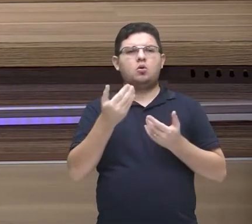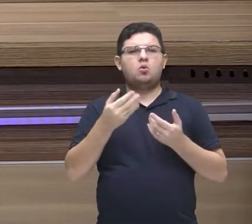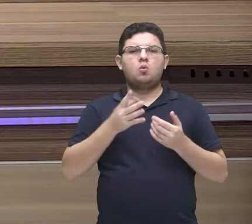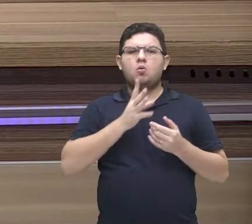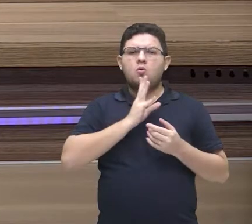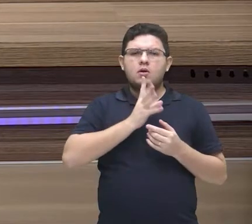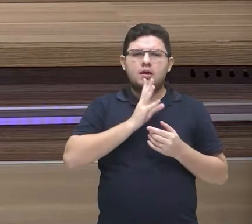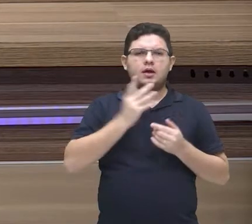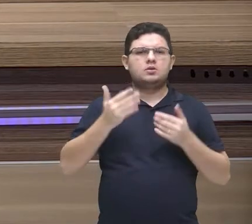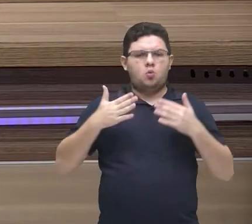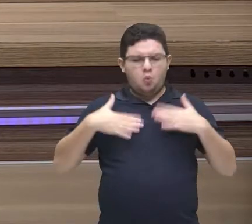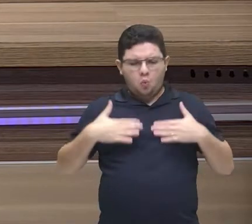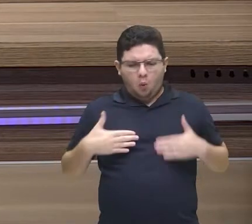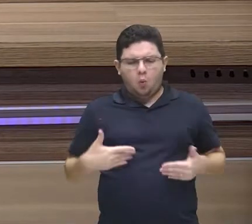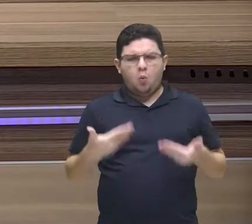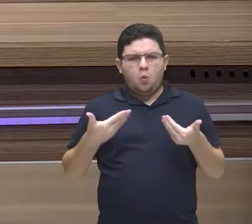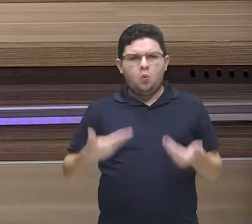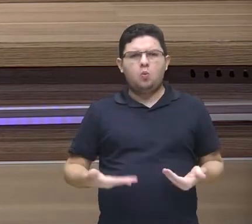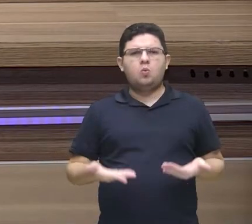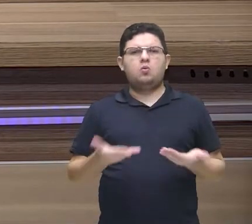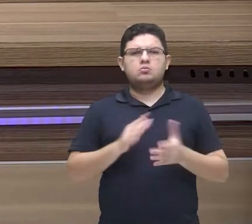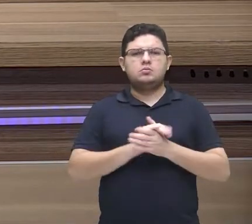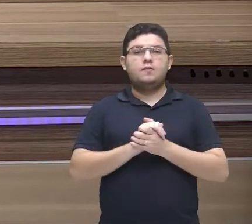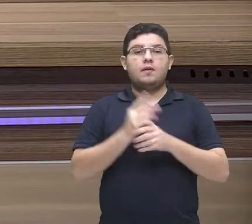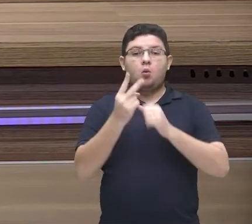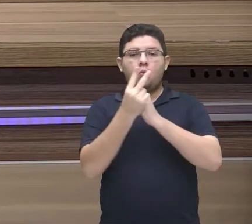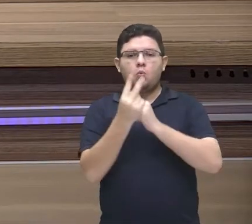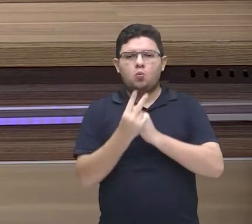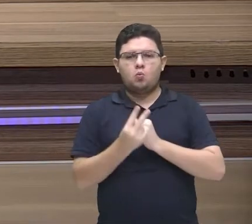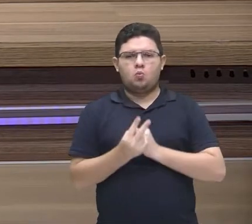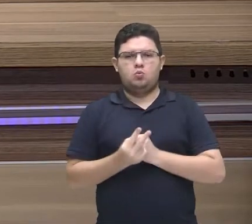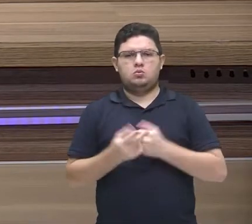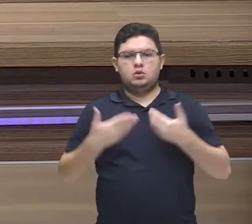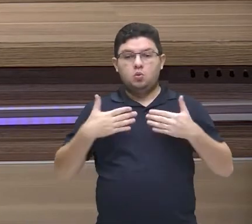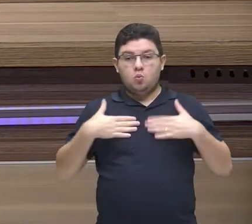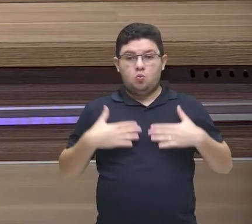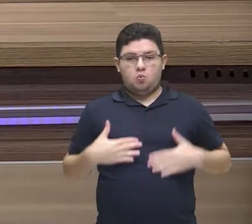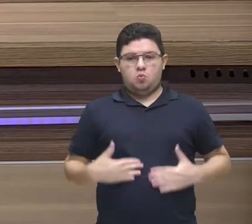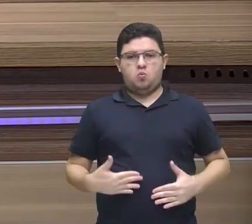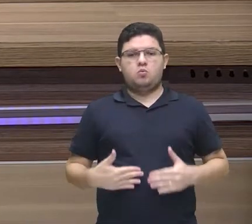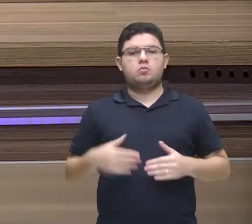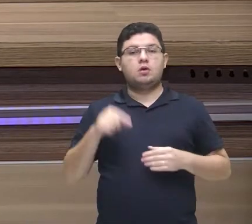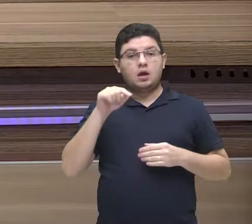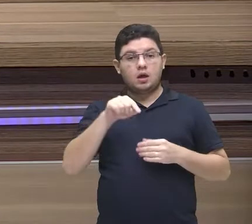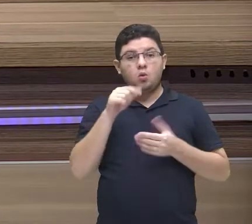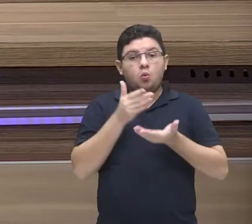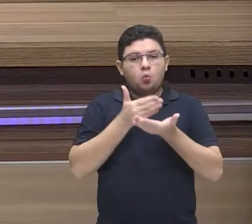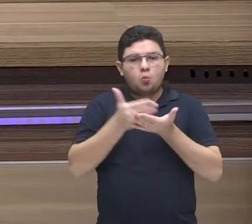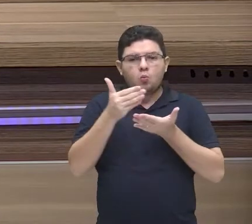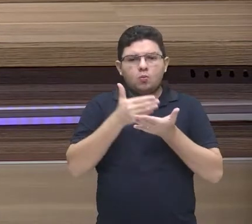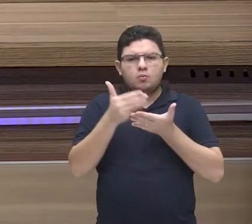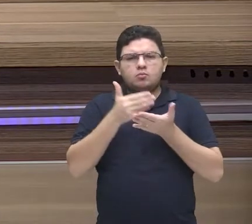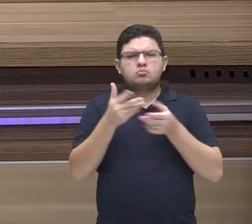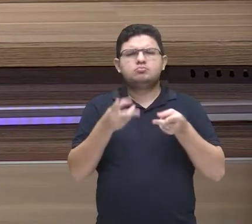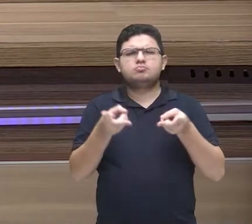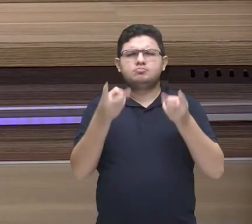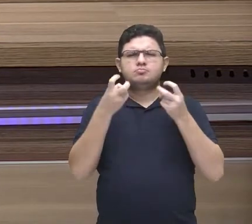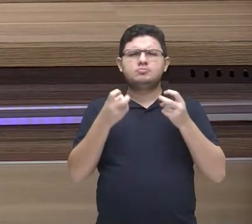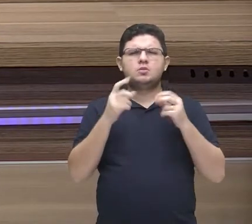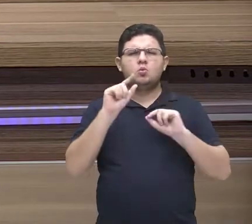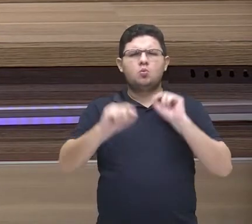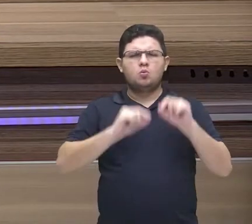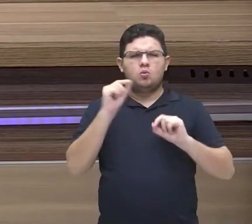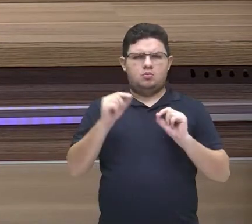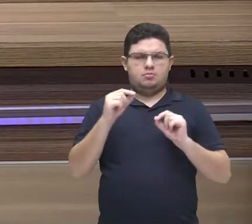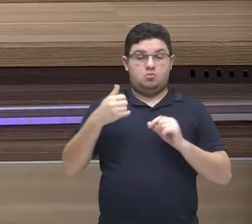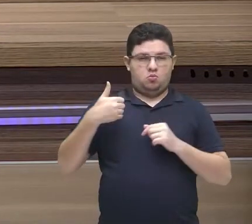falamos anterior, que ele vai cuidar do corpo dele, ele vai começar a perceber que ele, aos 10 anos, mais ou